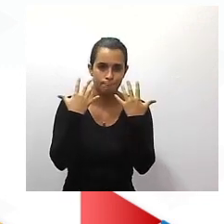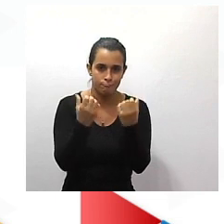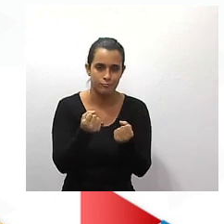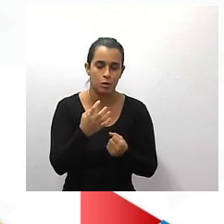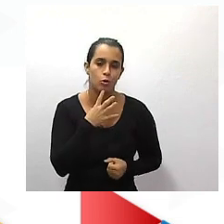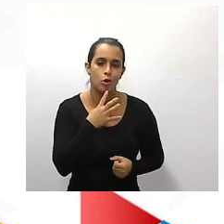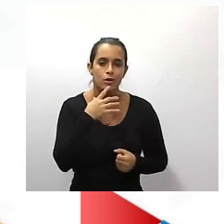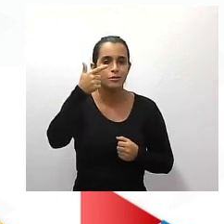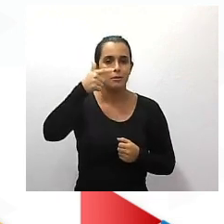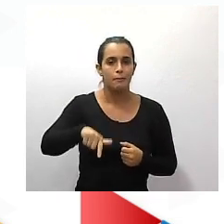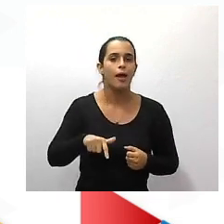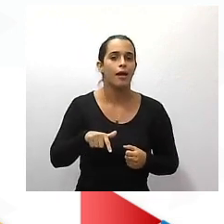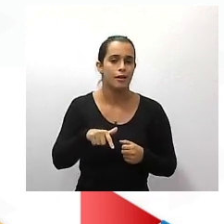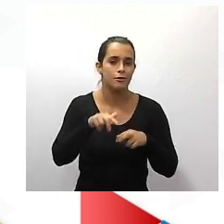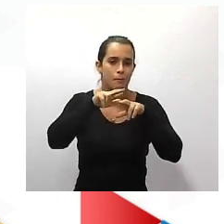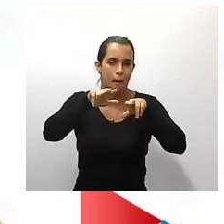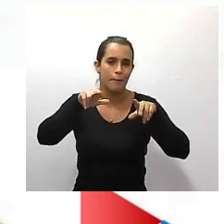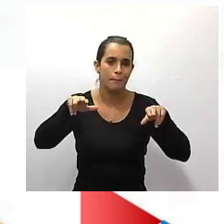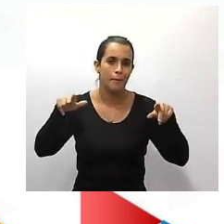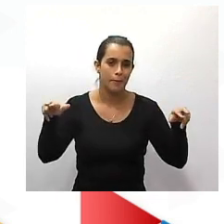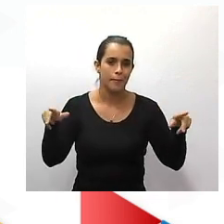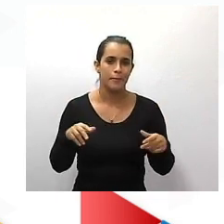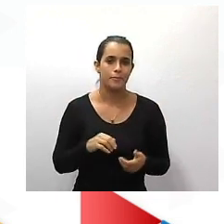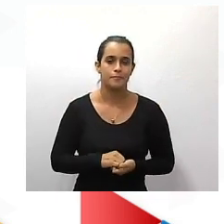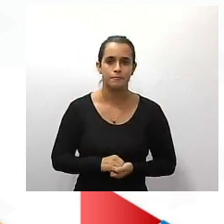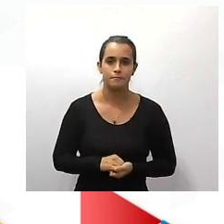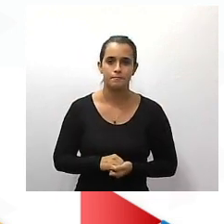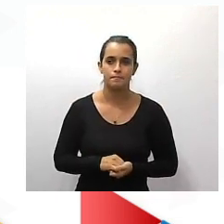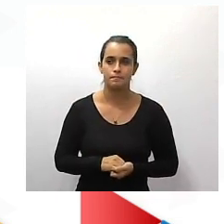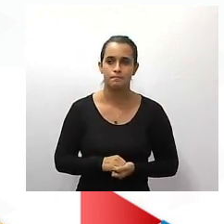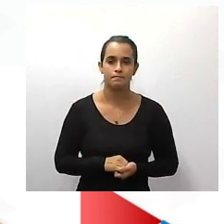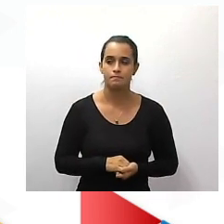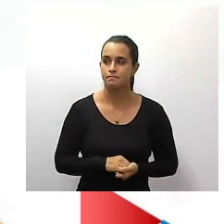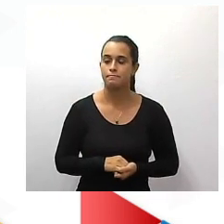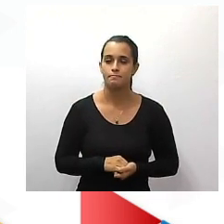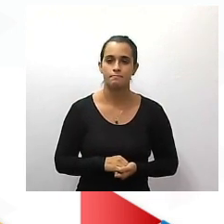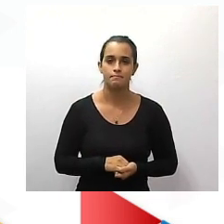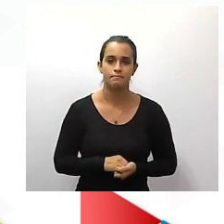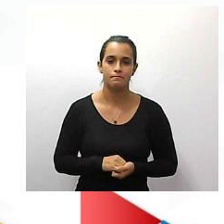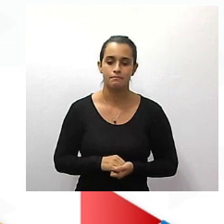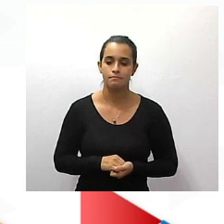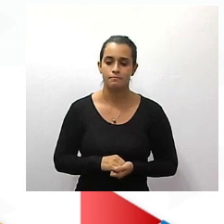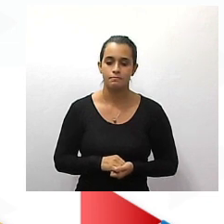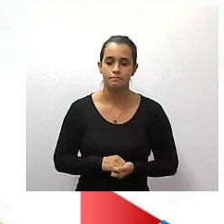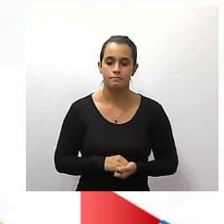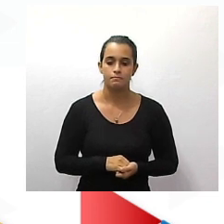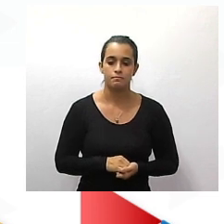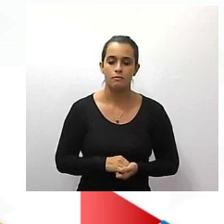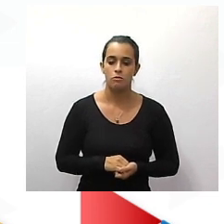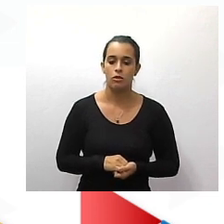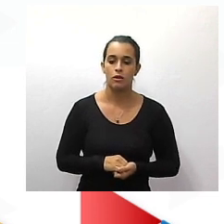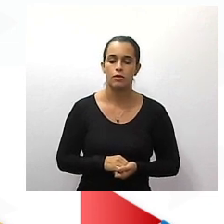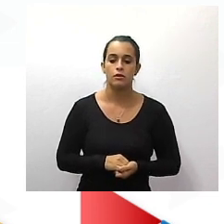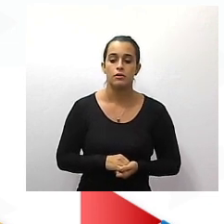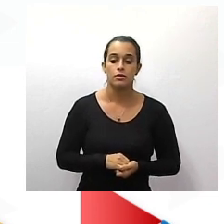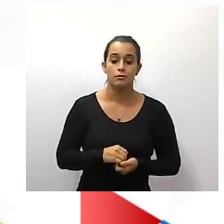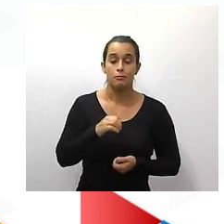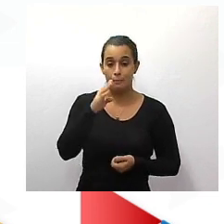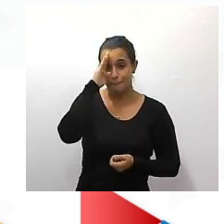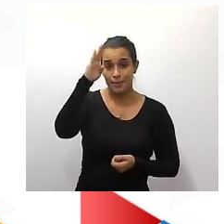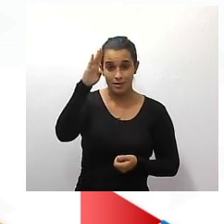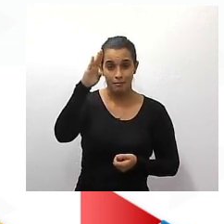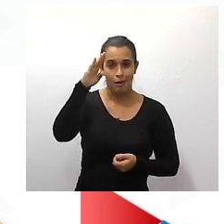volumes do empilhamento de moedas envolve a ideia do princípio de Cavalieri, que o nome dele era Boaventura Cavalieri, italiano,